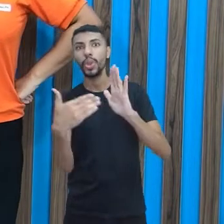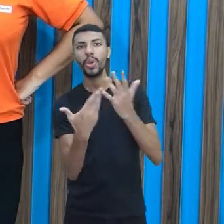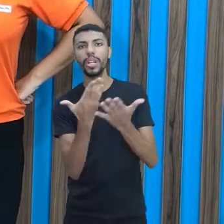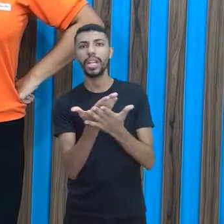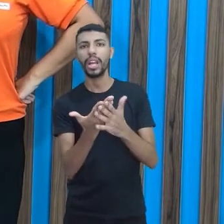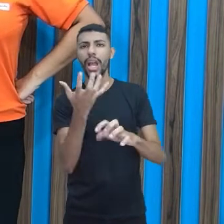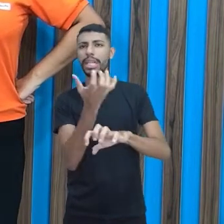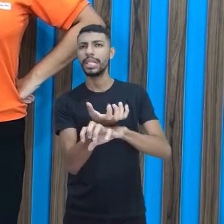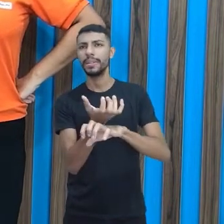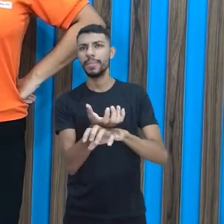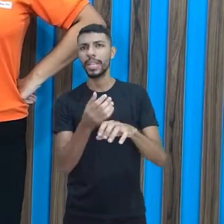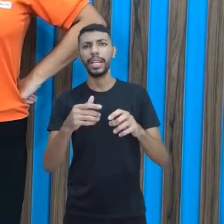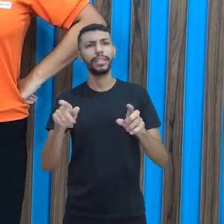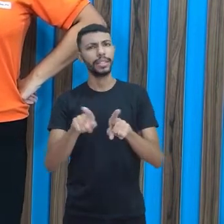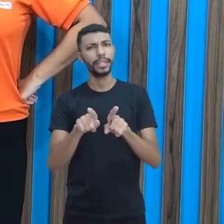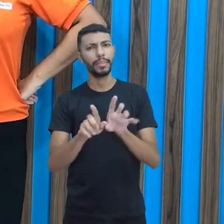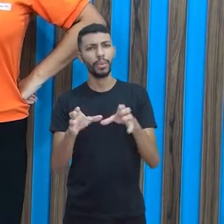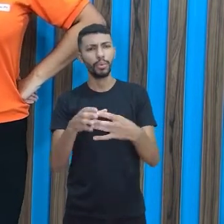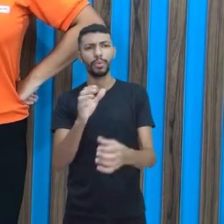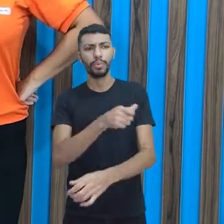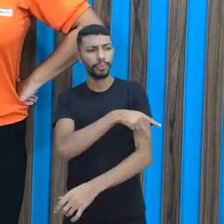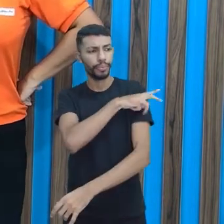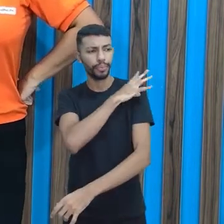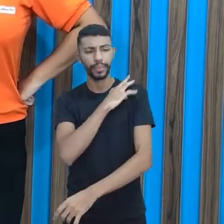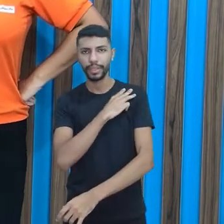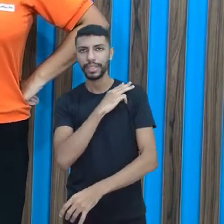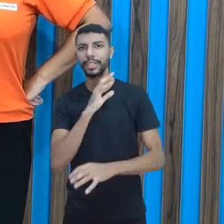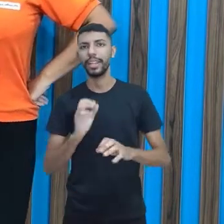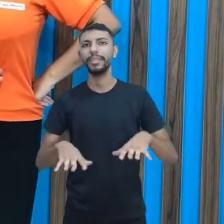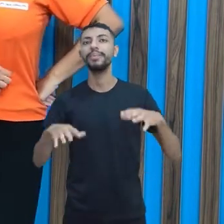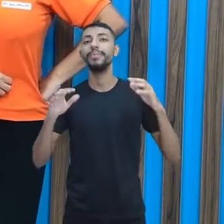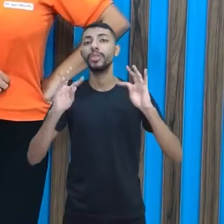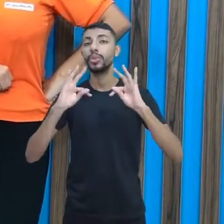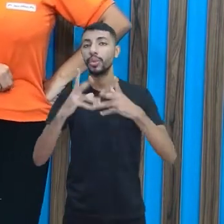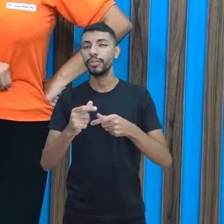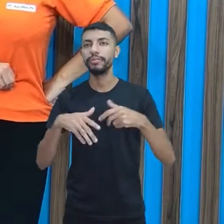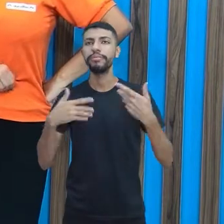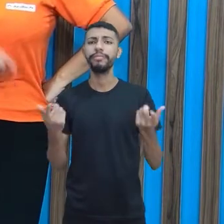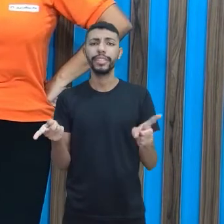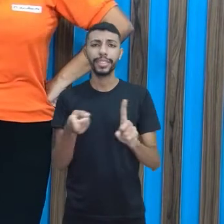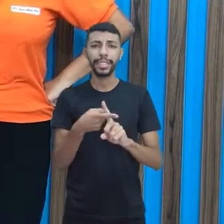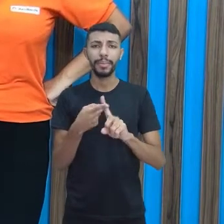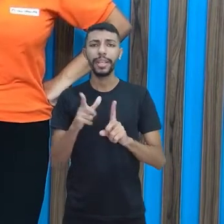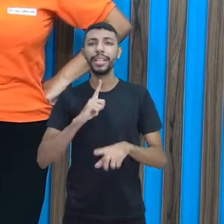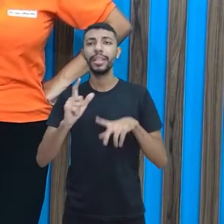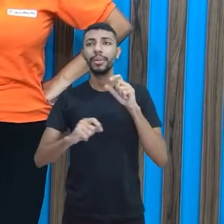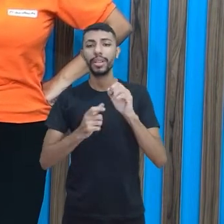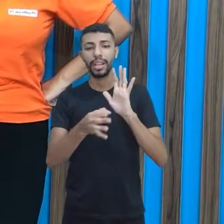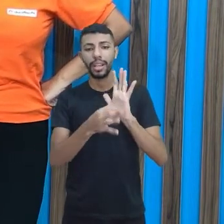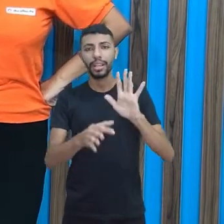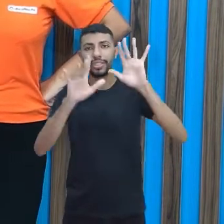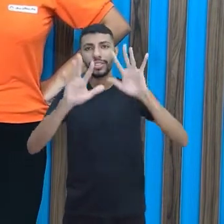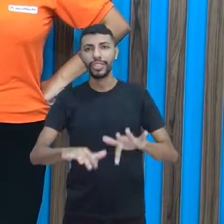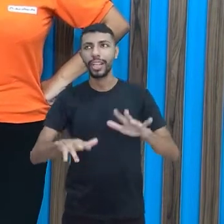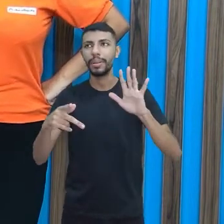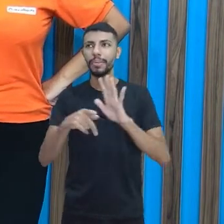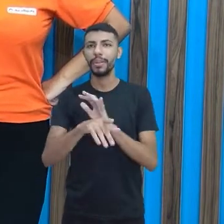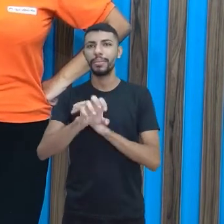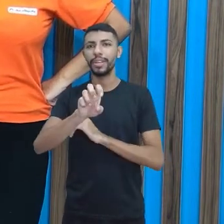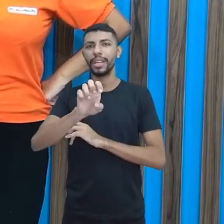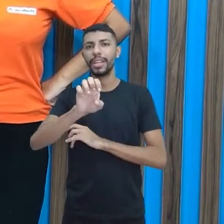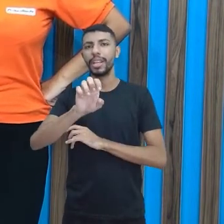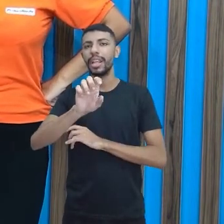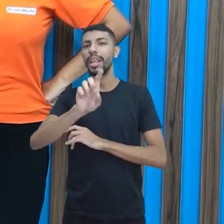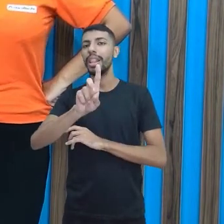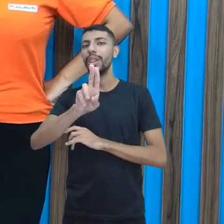todos os níveis, tá certo? E temos também o nosso chat Educa Recife, que se você não tem, tá na hora de ter,